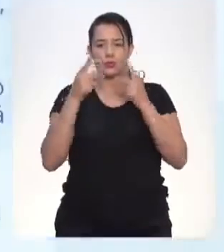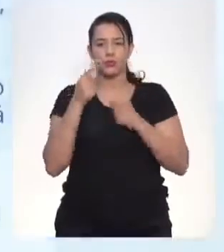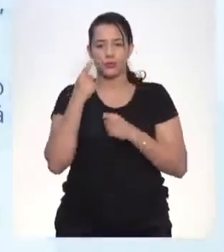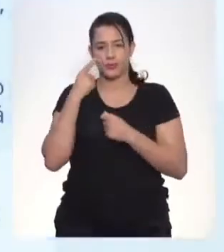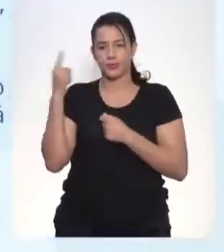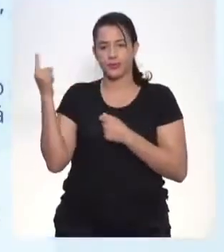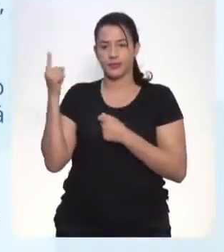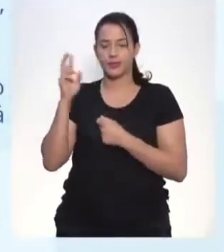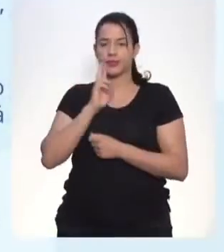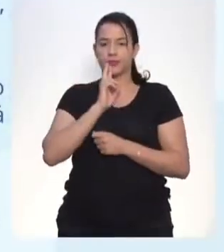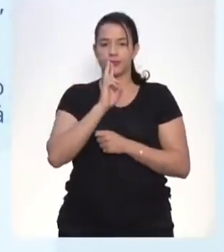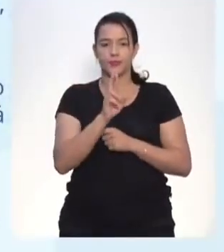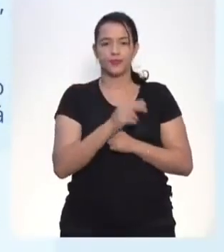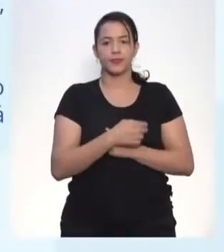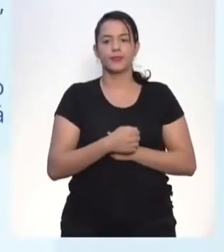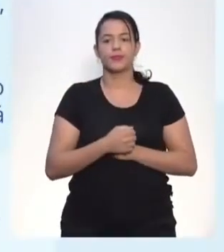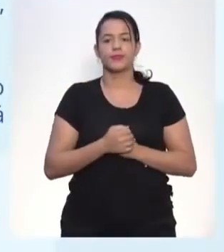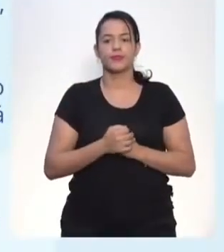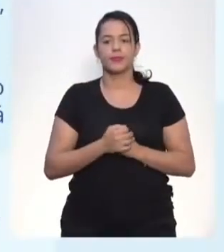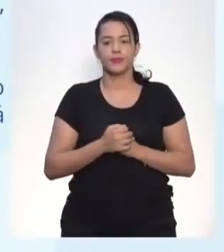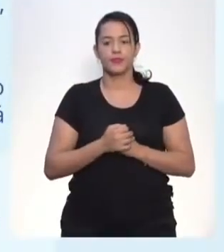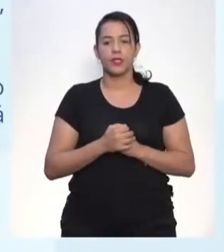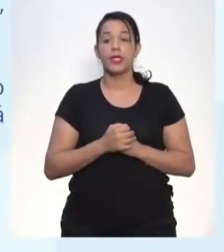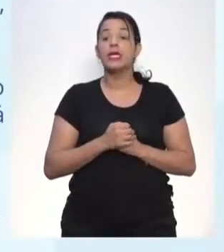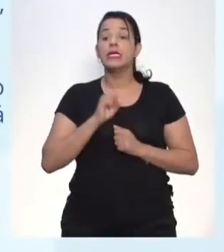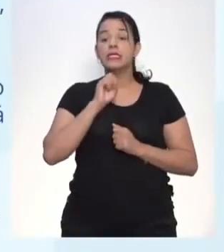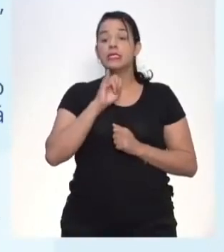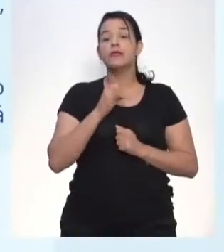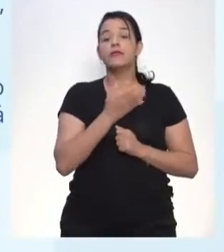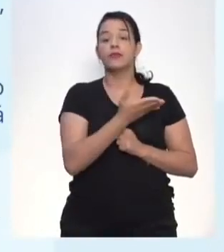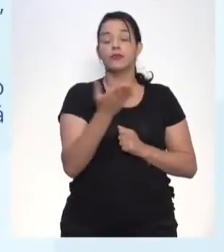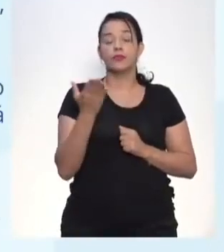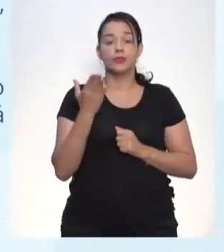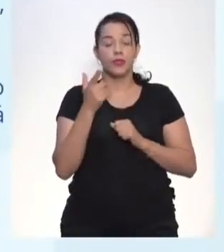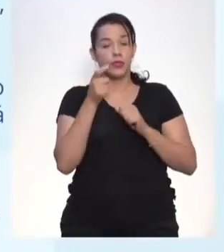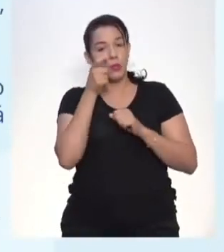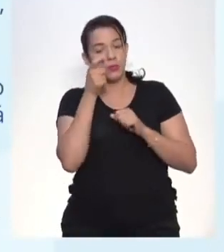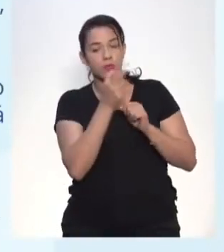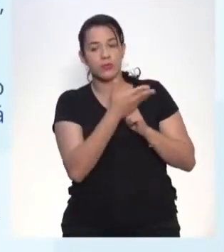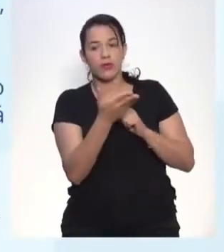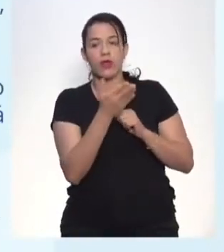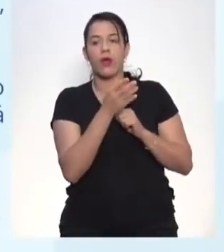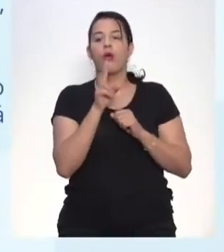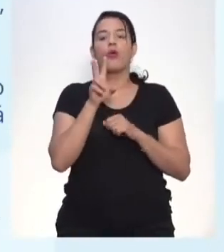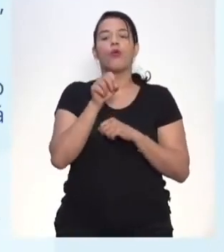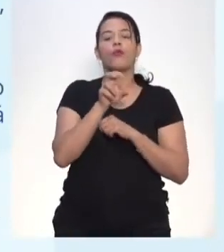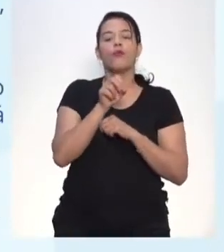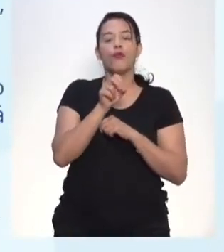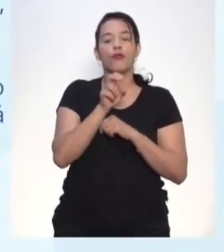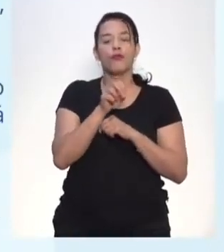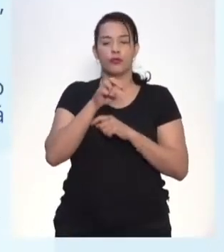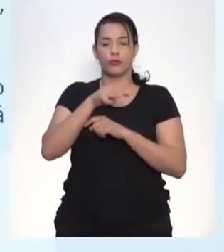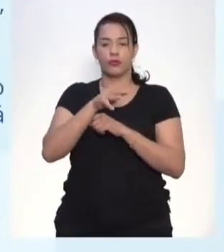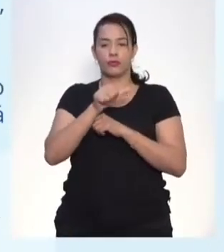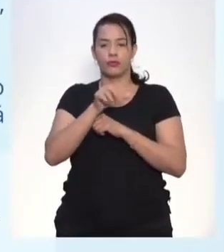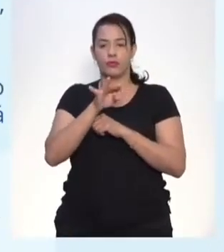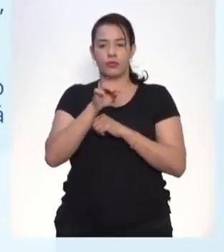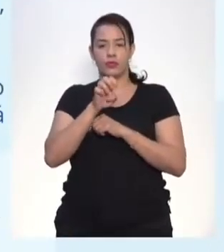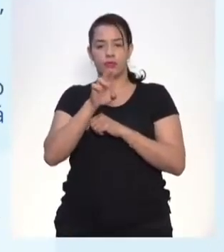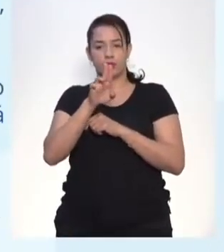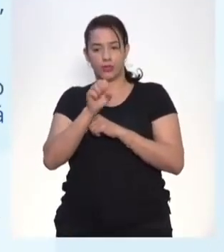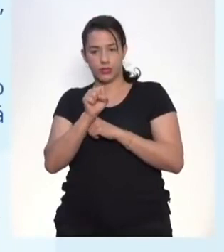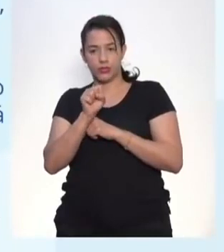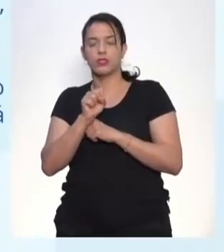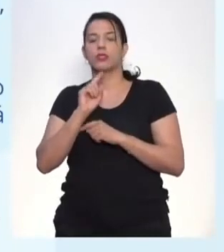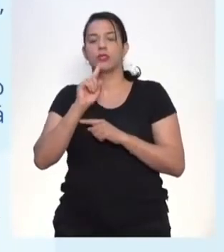para vocês, que é o seguinte. Então, se eu observar lá o vô do Mateus, né? Então, o vô do Mateus, ele vai a